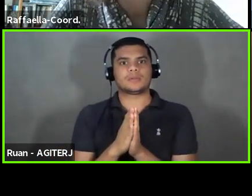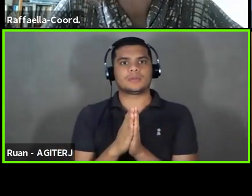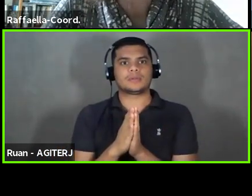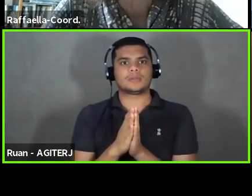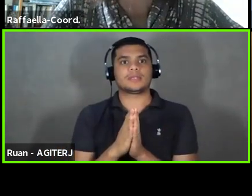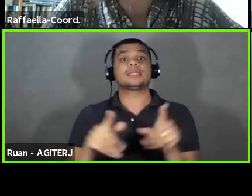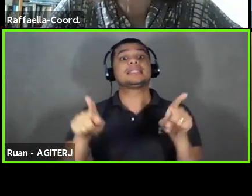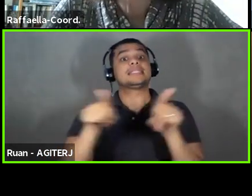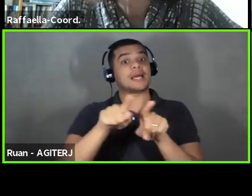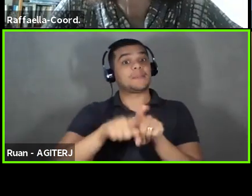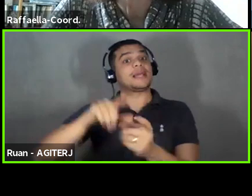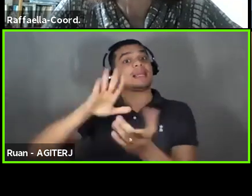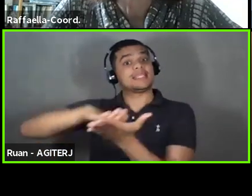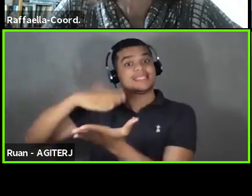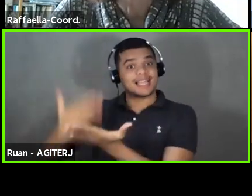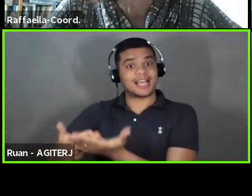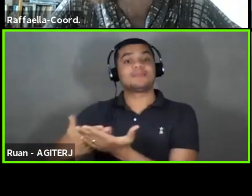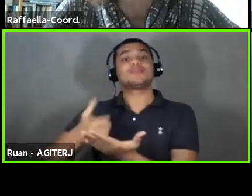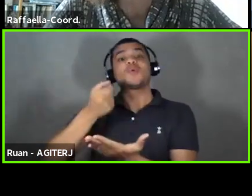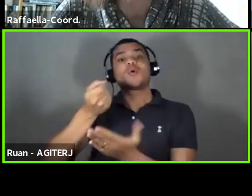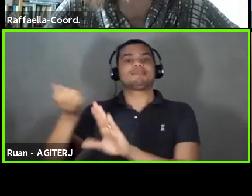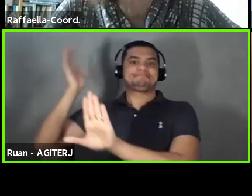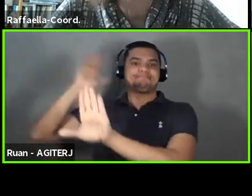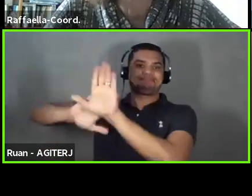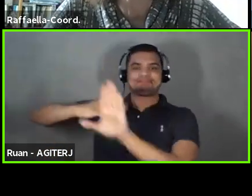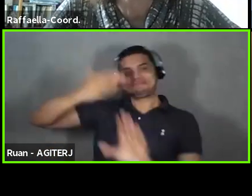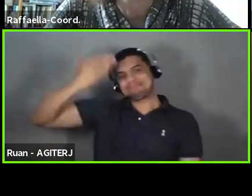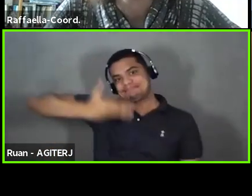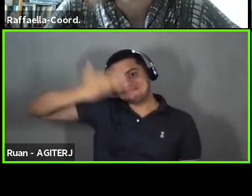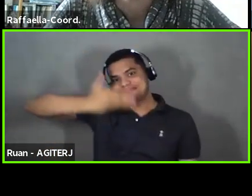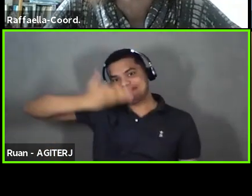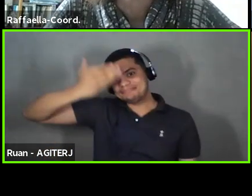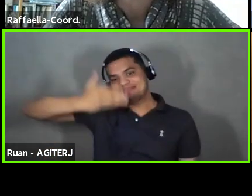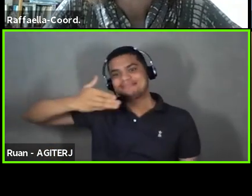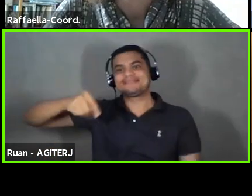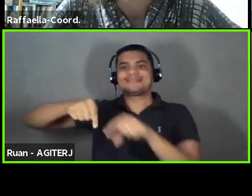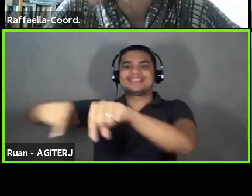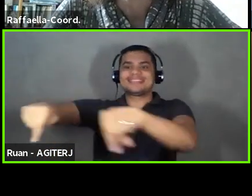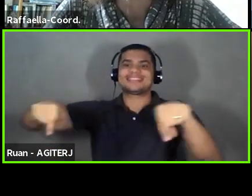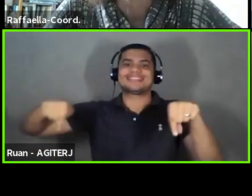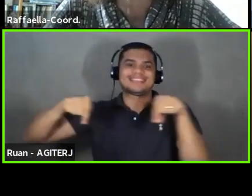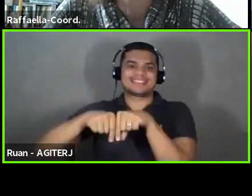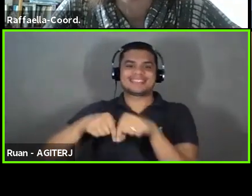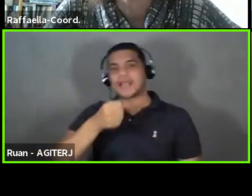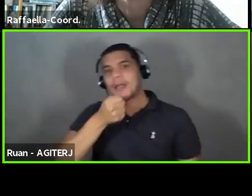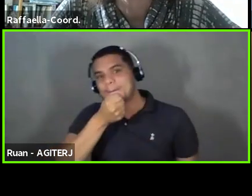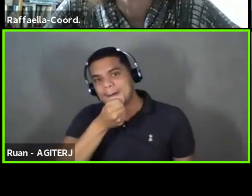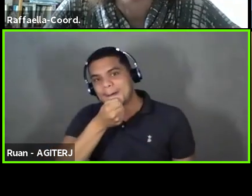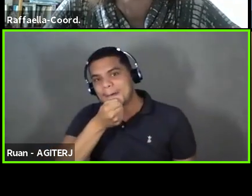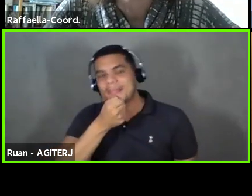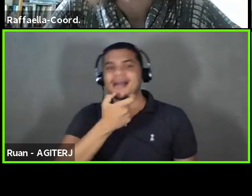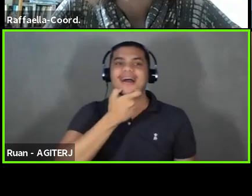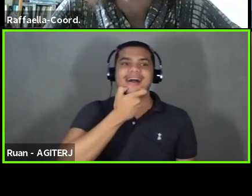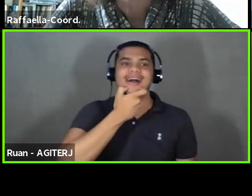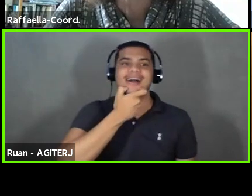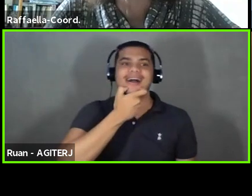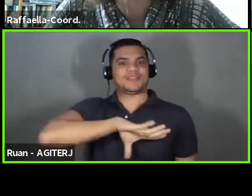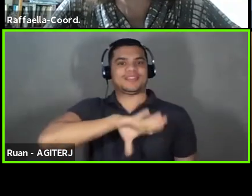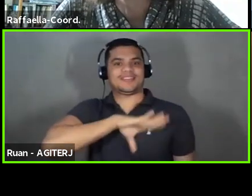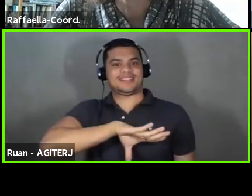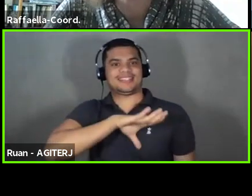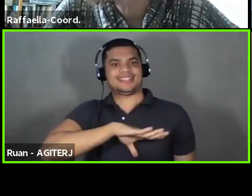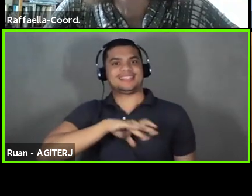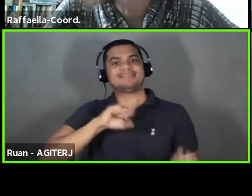agradecer também aos intérpretes invisíveis, que são aqueles que estão na cabine, né? Fazendo inglês e português, tá? Esses